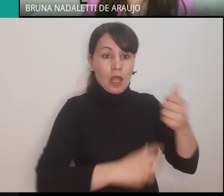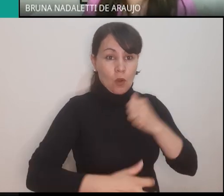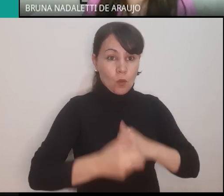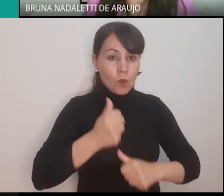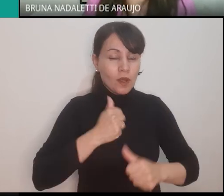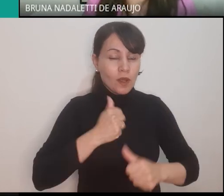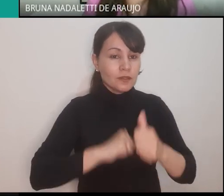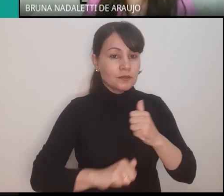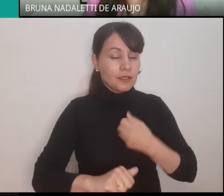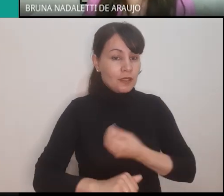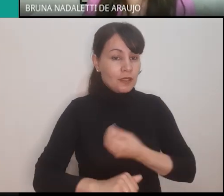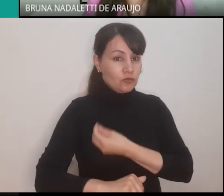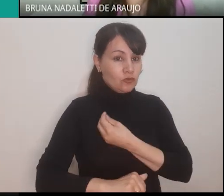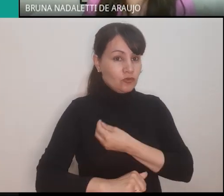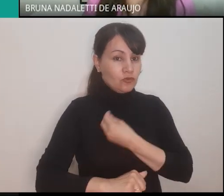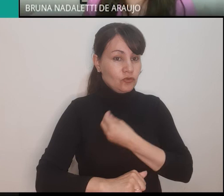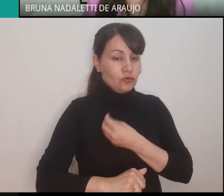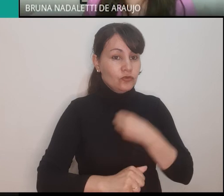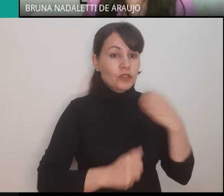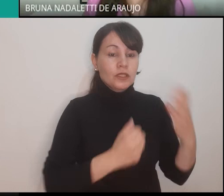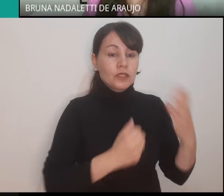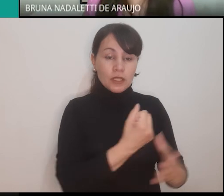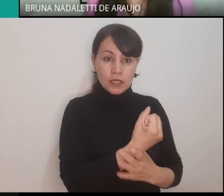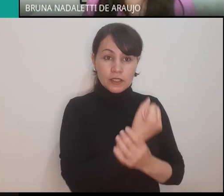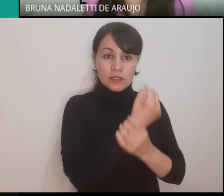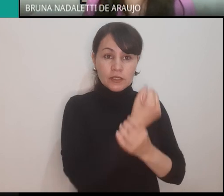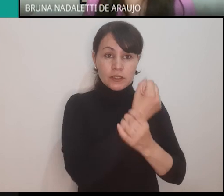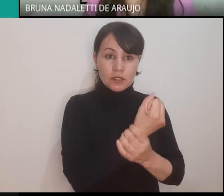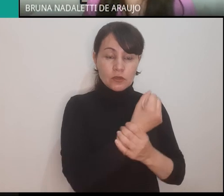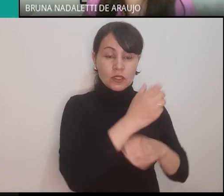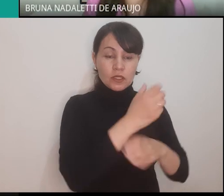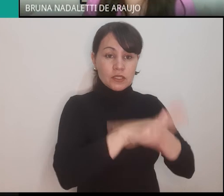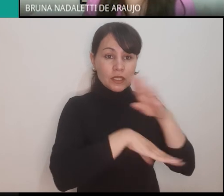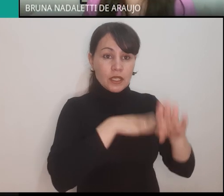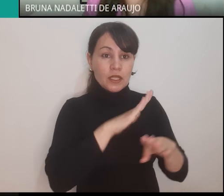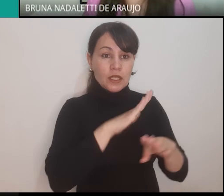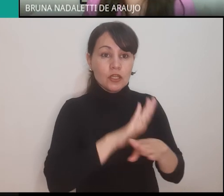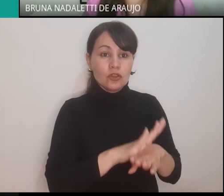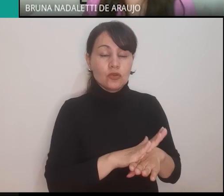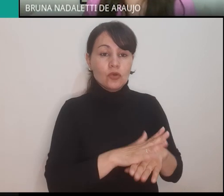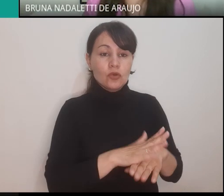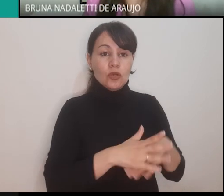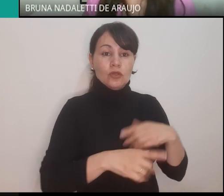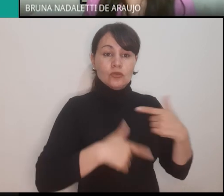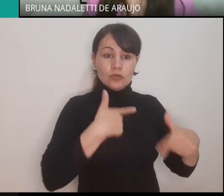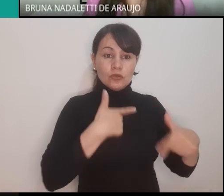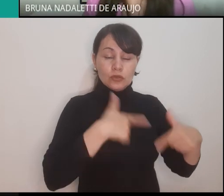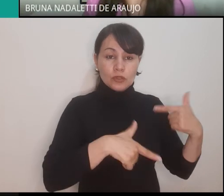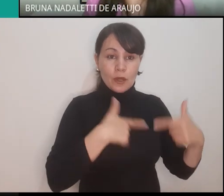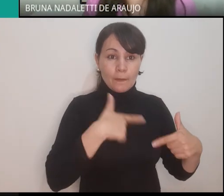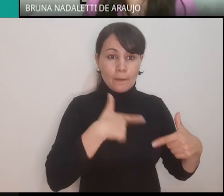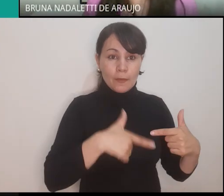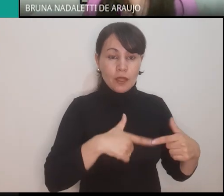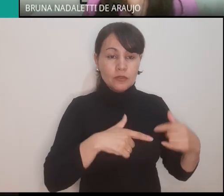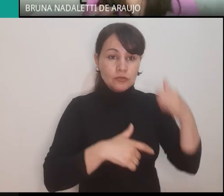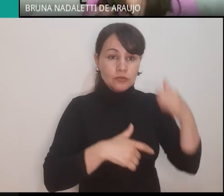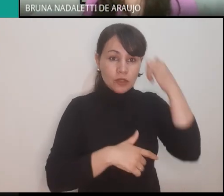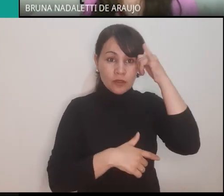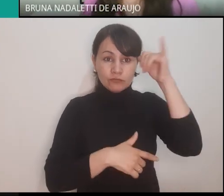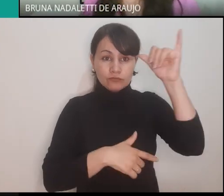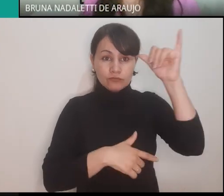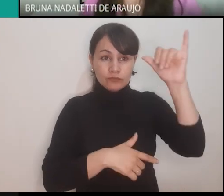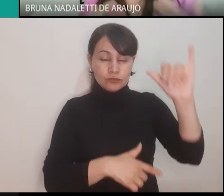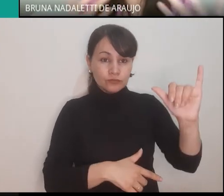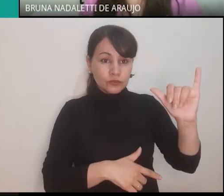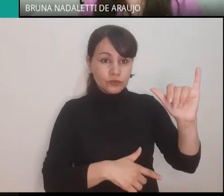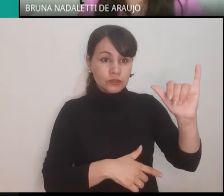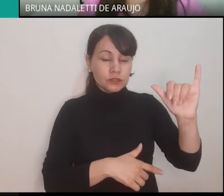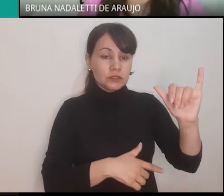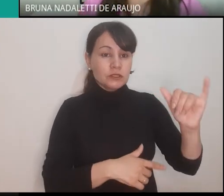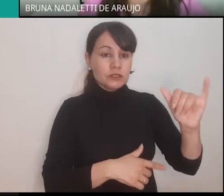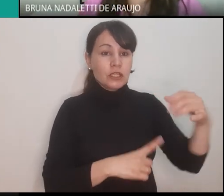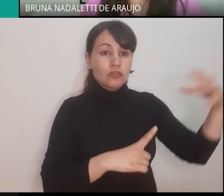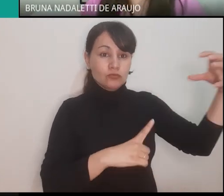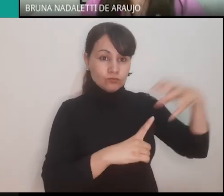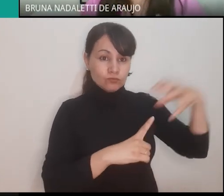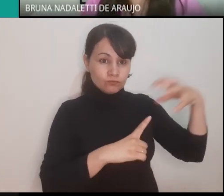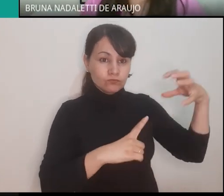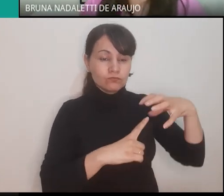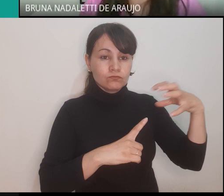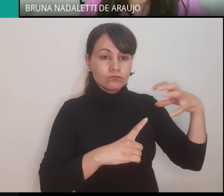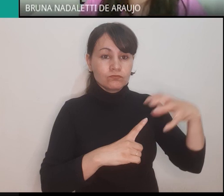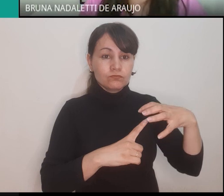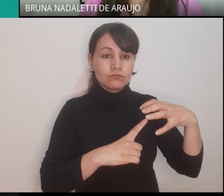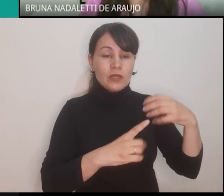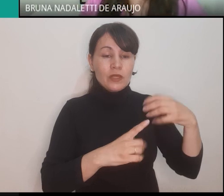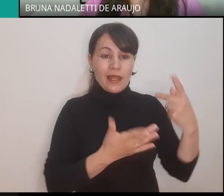e conferindo segurança em todas as nossas ações, evitando que danos, eventos